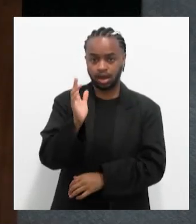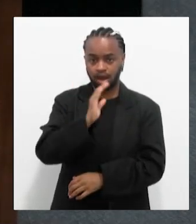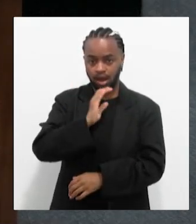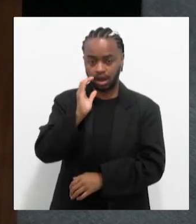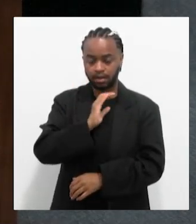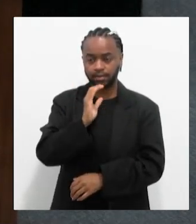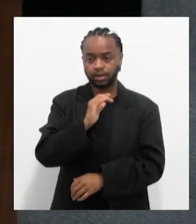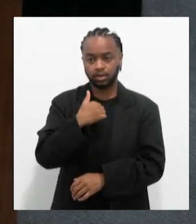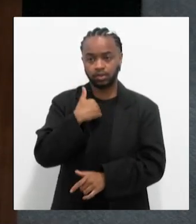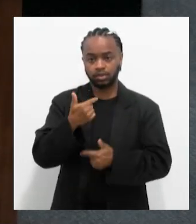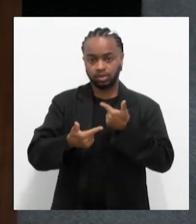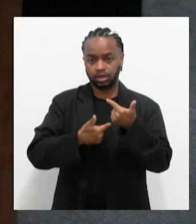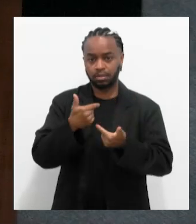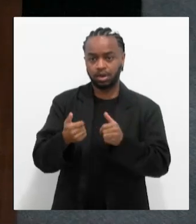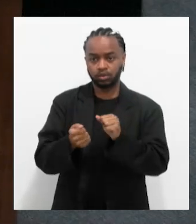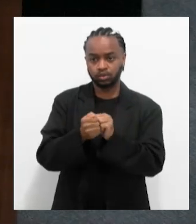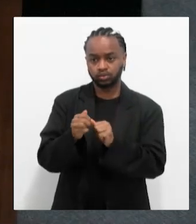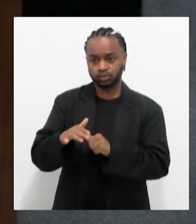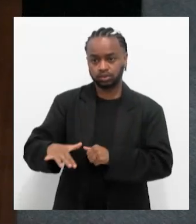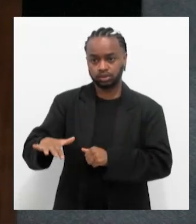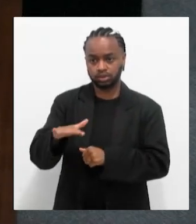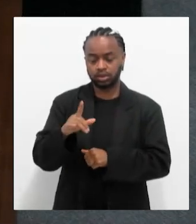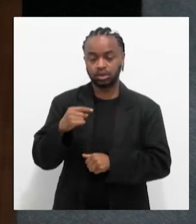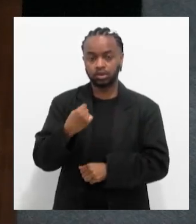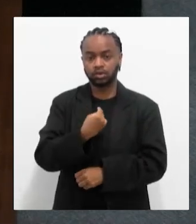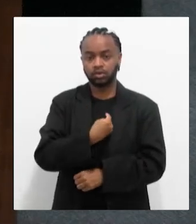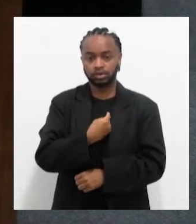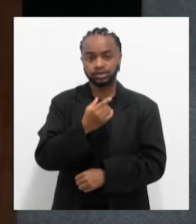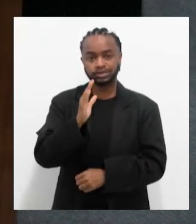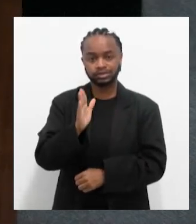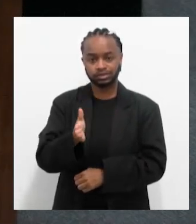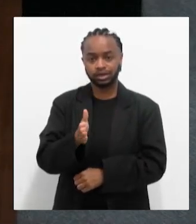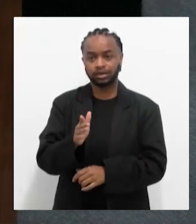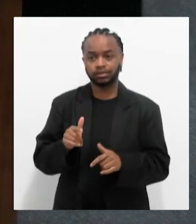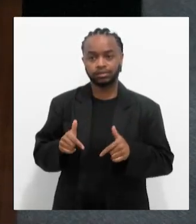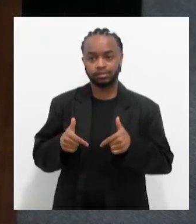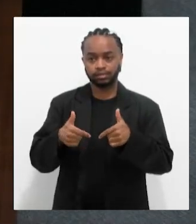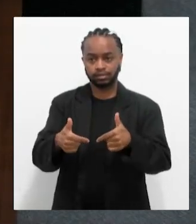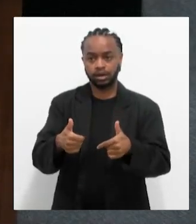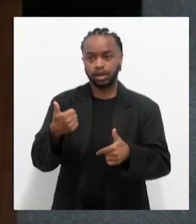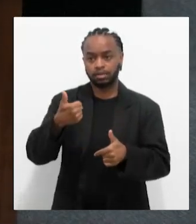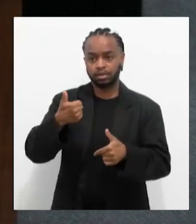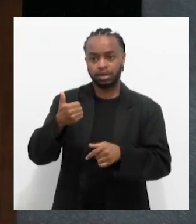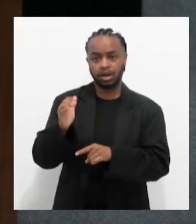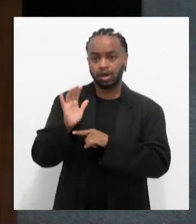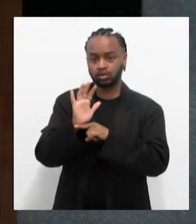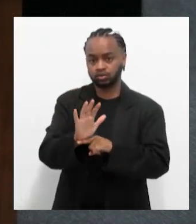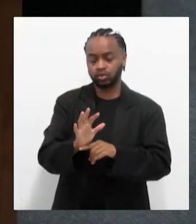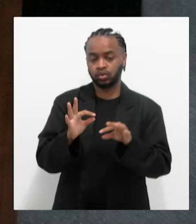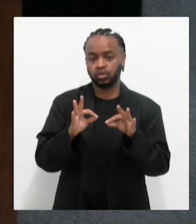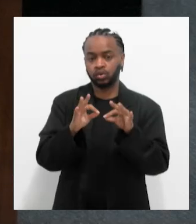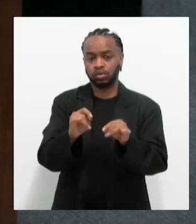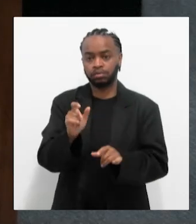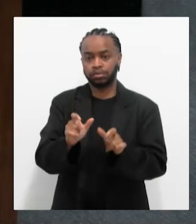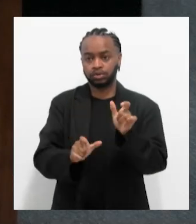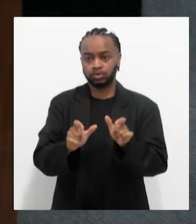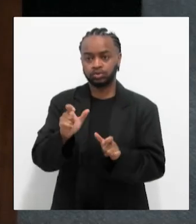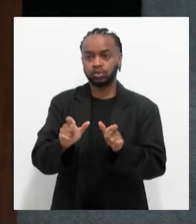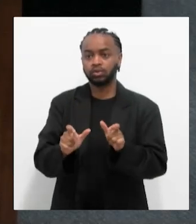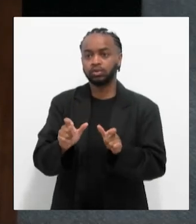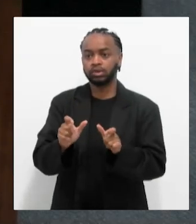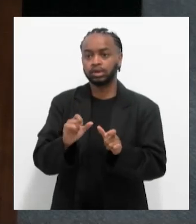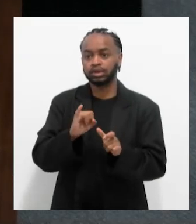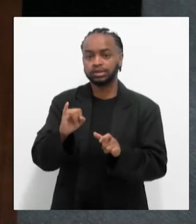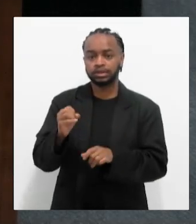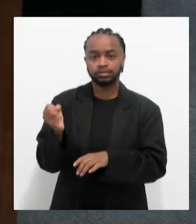emergencista e trabalho com isso, né? A gente já faz os primeiros socorros. Todas as pessoas, quando elas estão